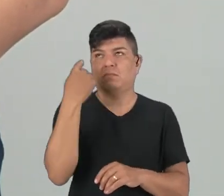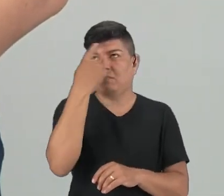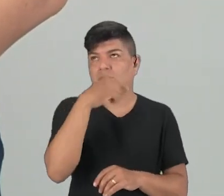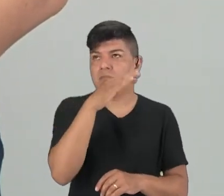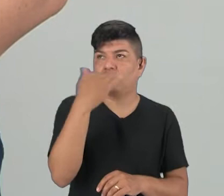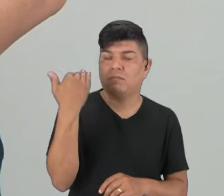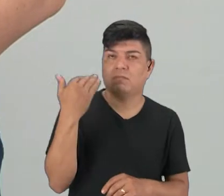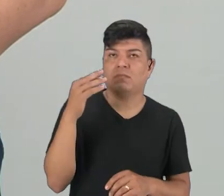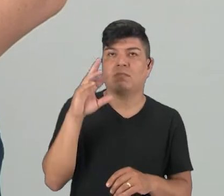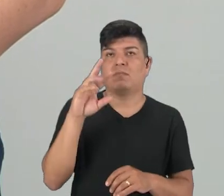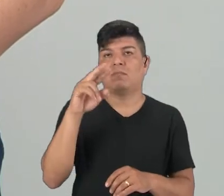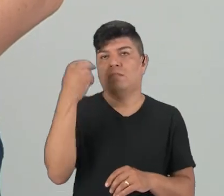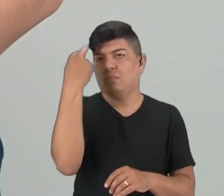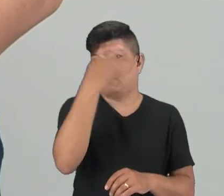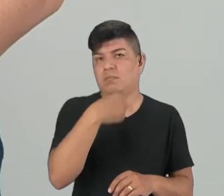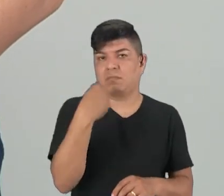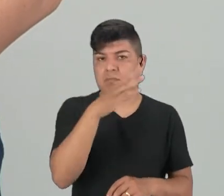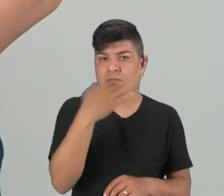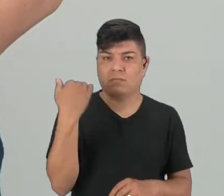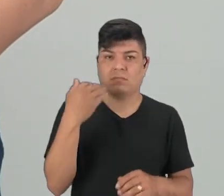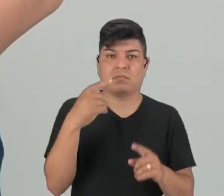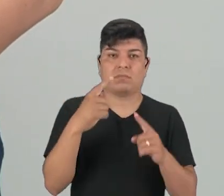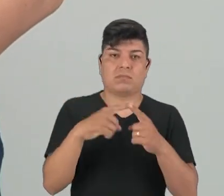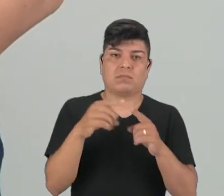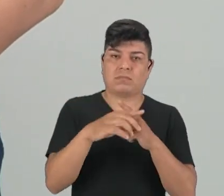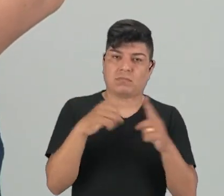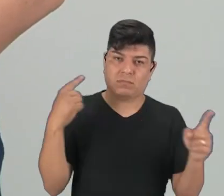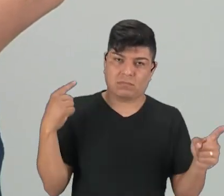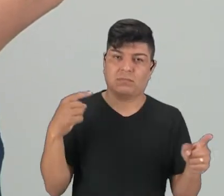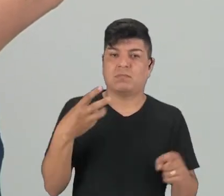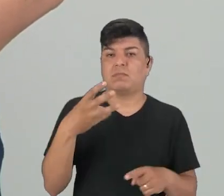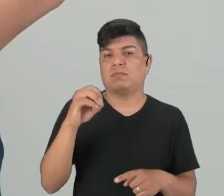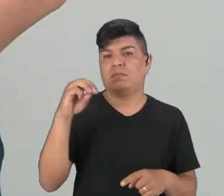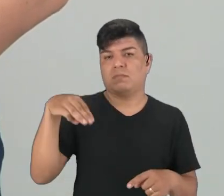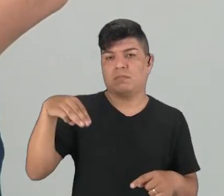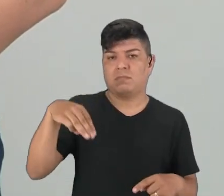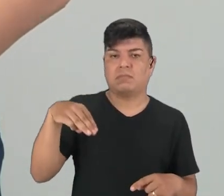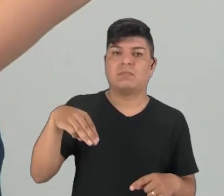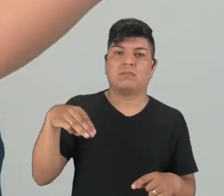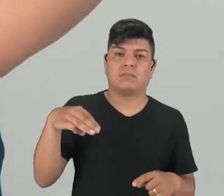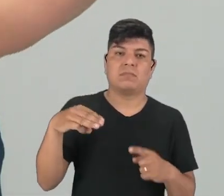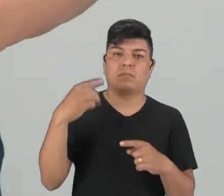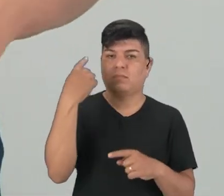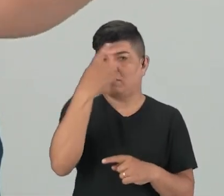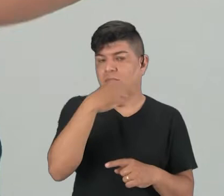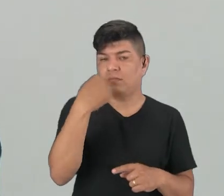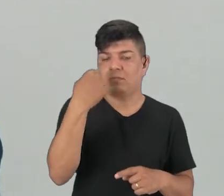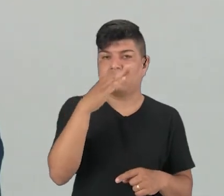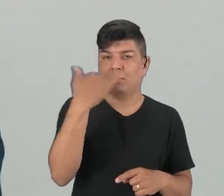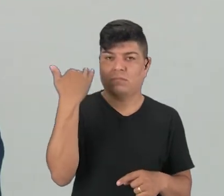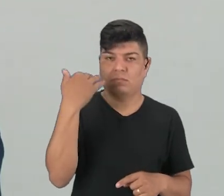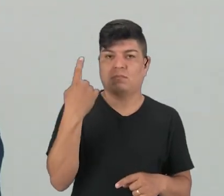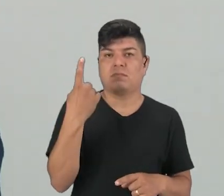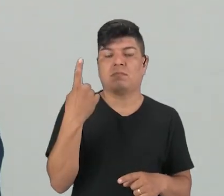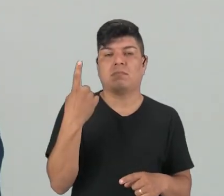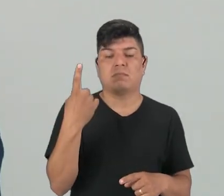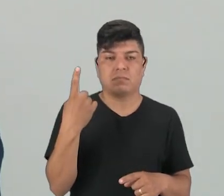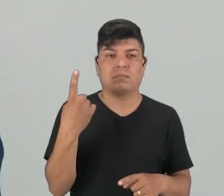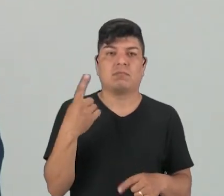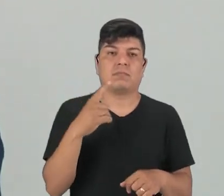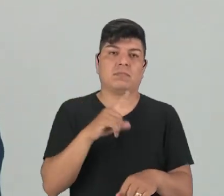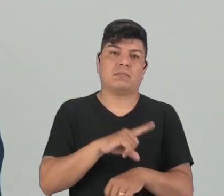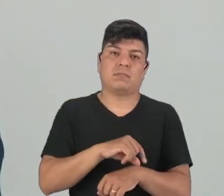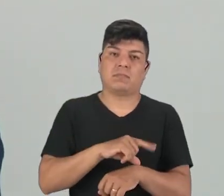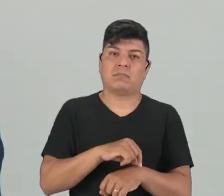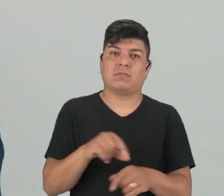1h30, 2h30, porque ela é a metade, 30 minutos, né? A metade de 1 hora, certinho? Quando chega o